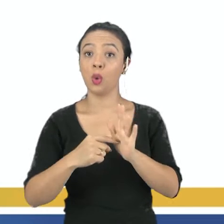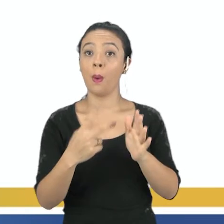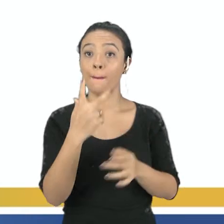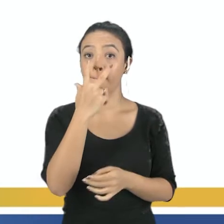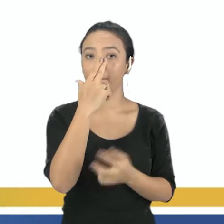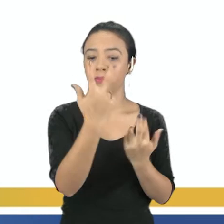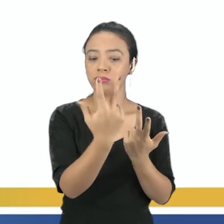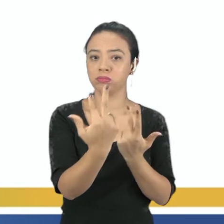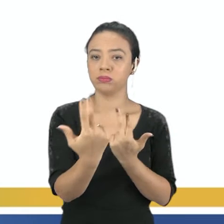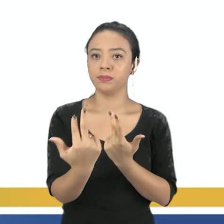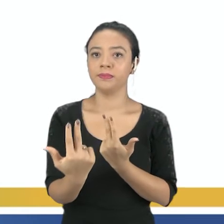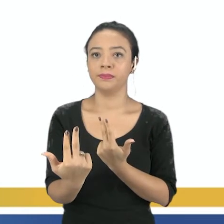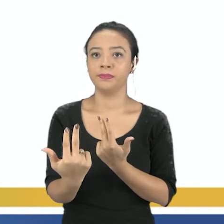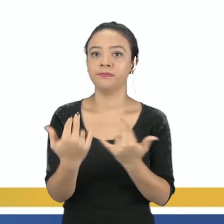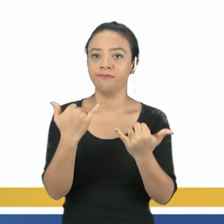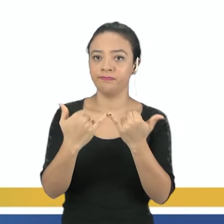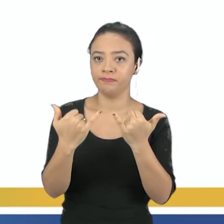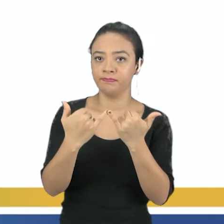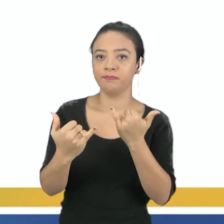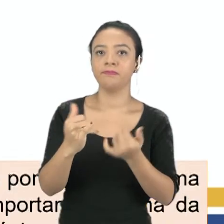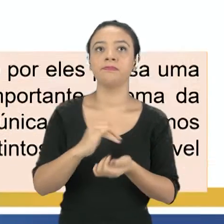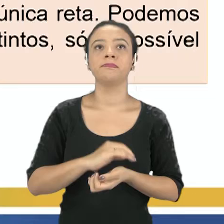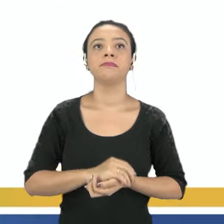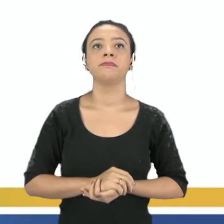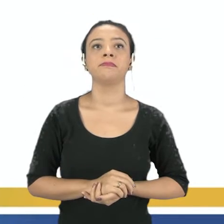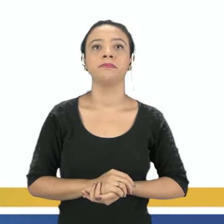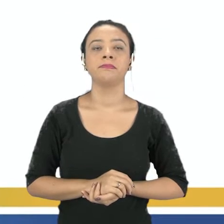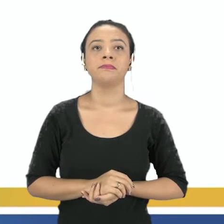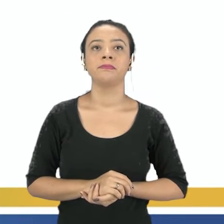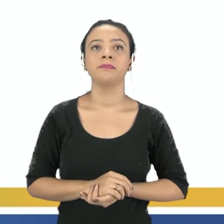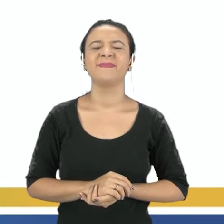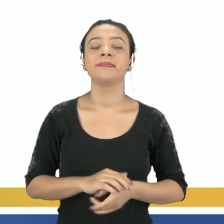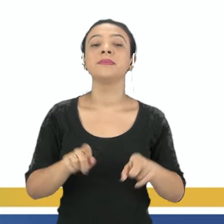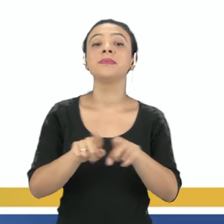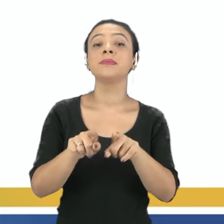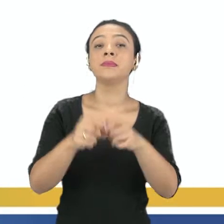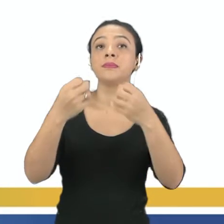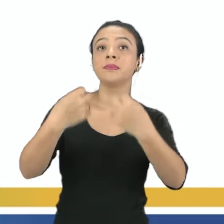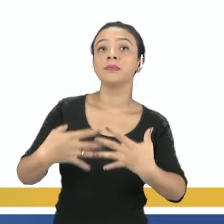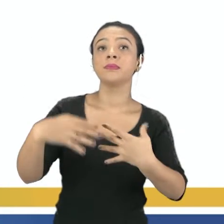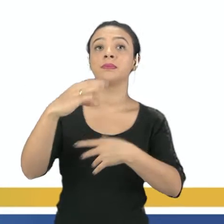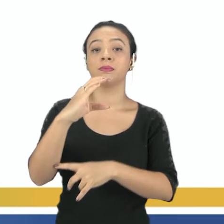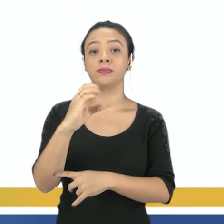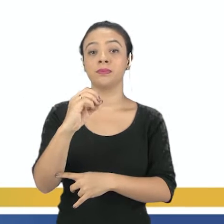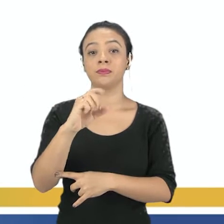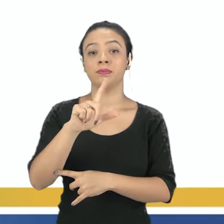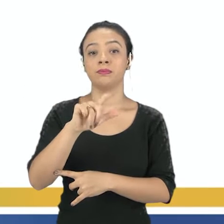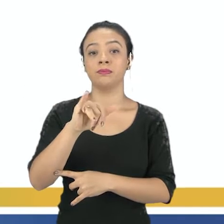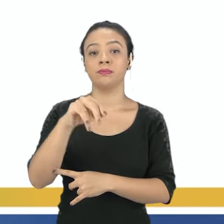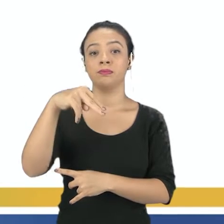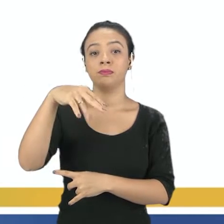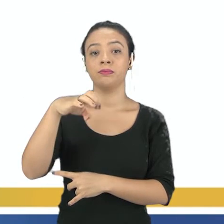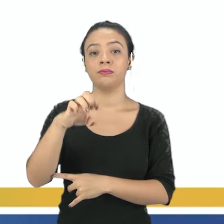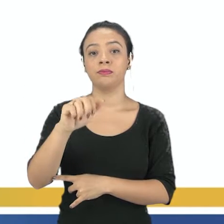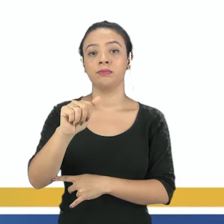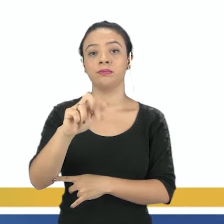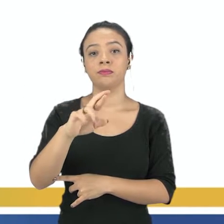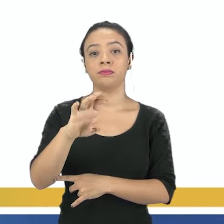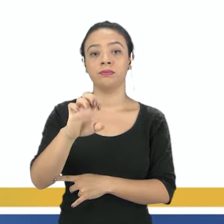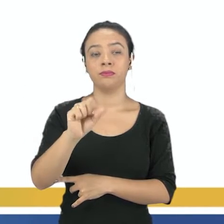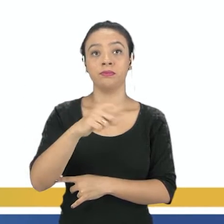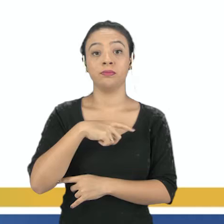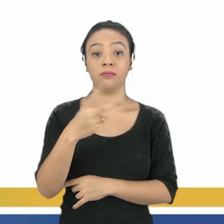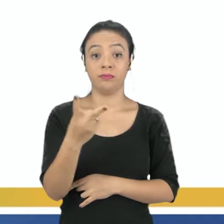em comum né possui pontos em comum então vamos falar sobre segmentos agora colineares né